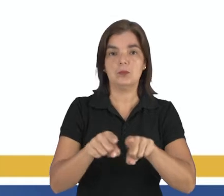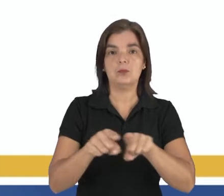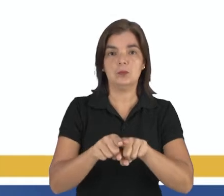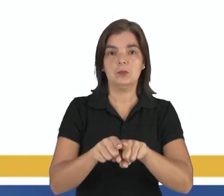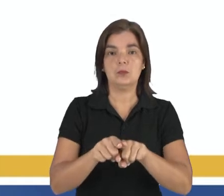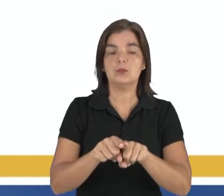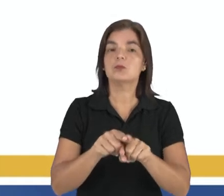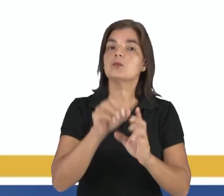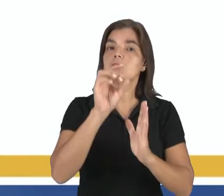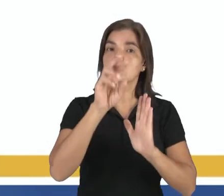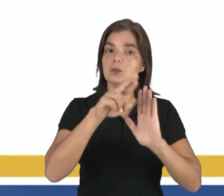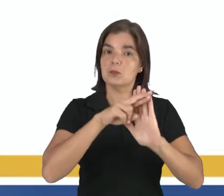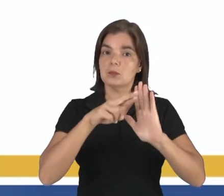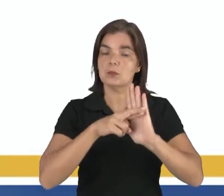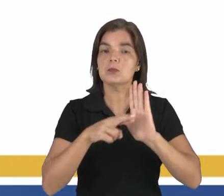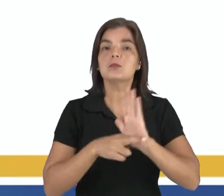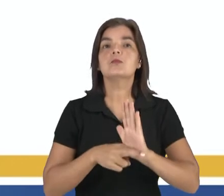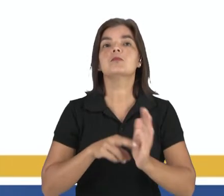suas peculiaridades.